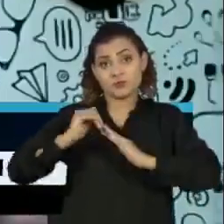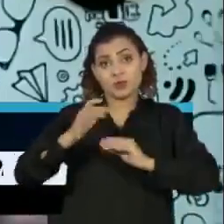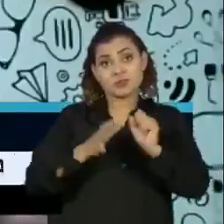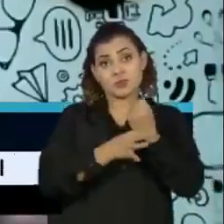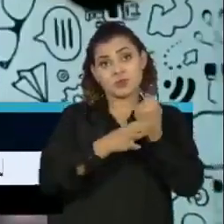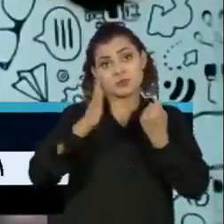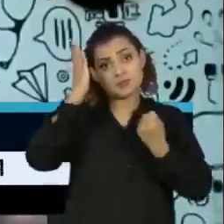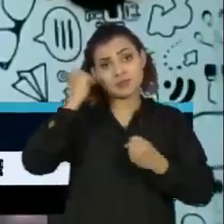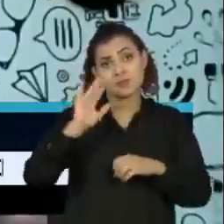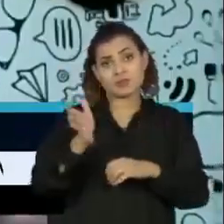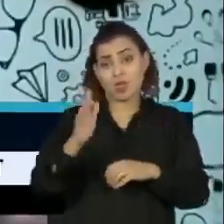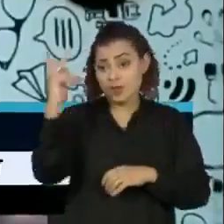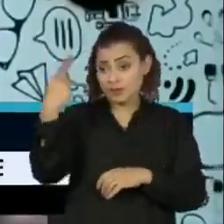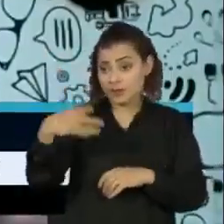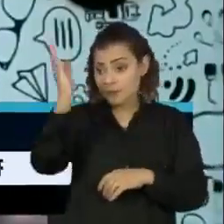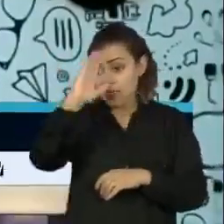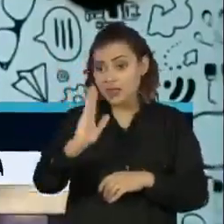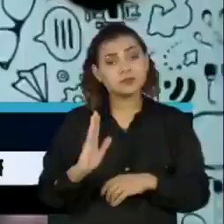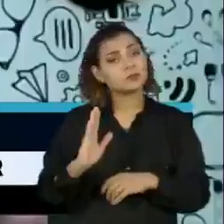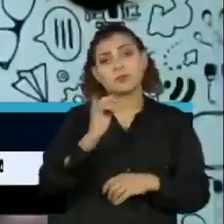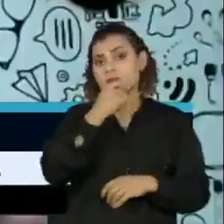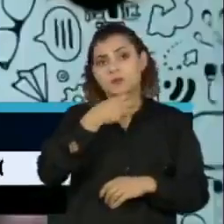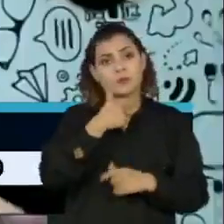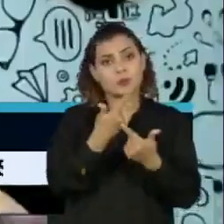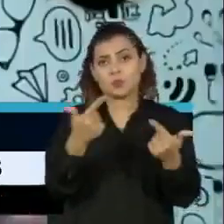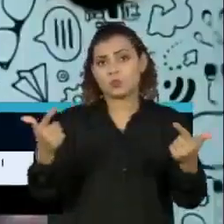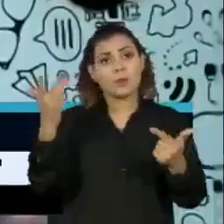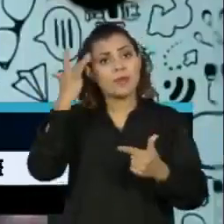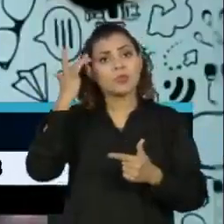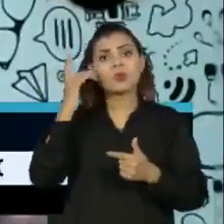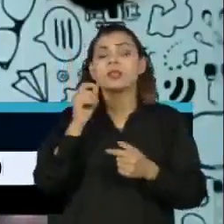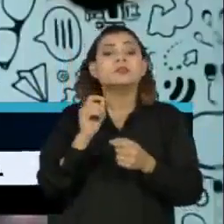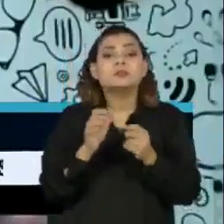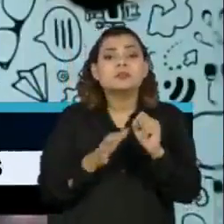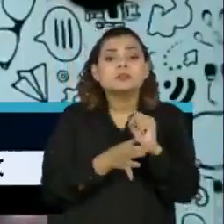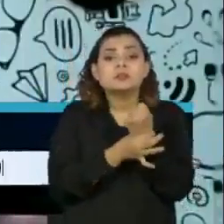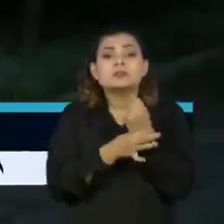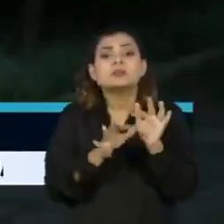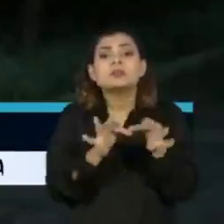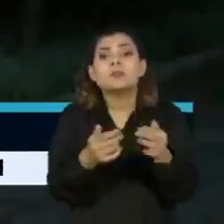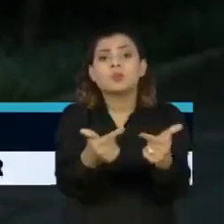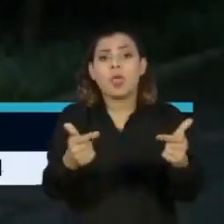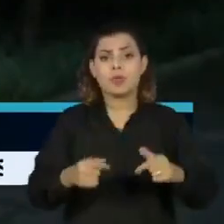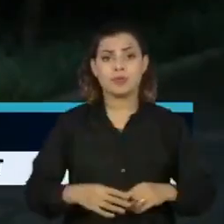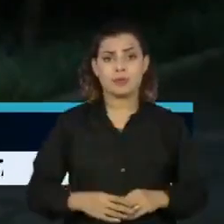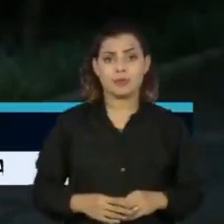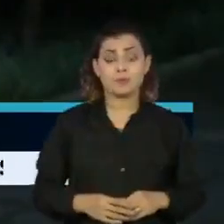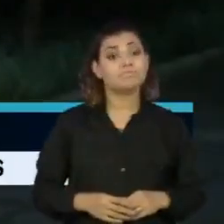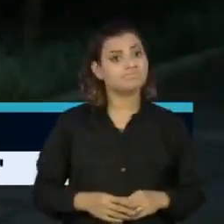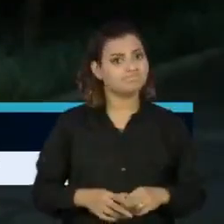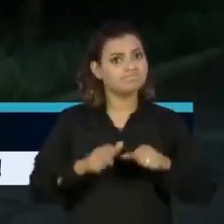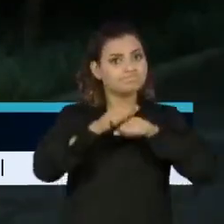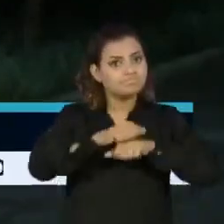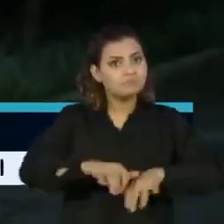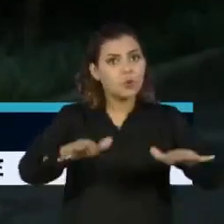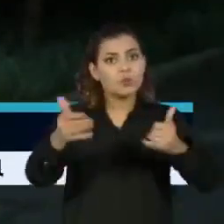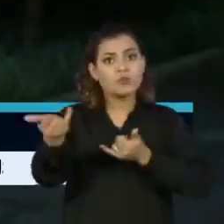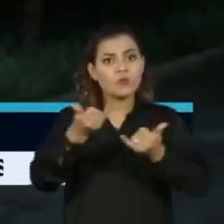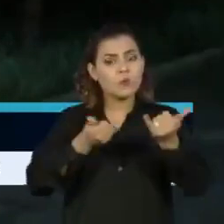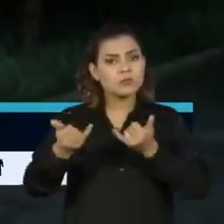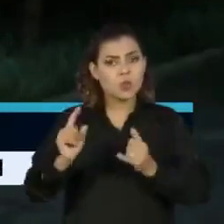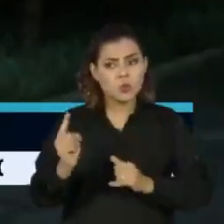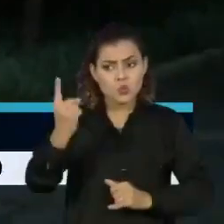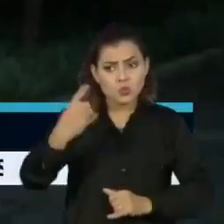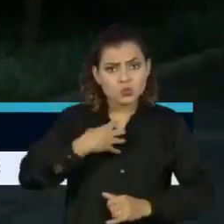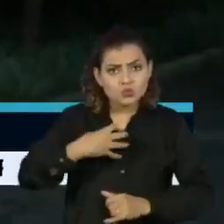já sabemos, que no Brasil, infelizmente, a gente não tem uma maturidade mínima de segurança cibernética. O mega vazamento de dados não é a